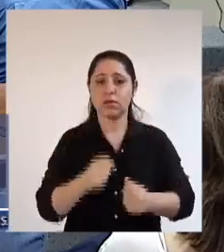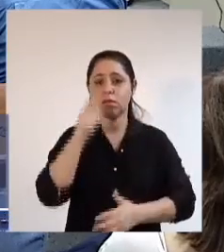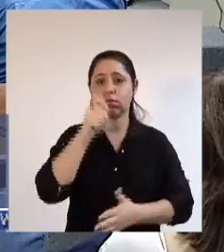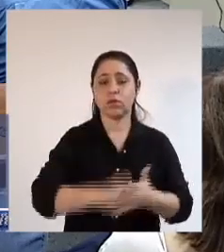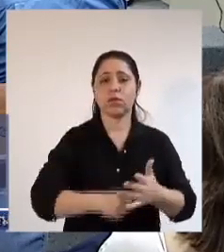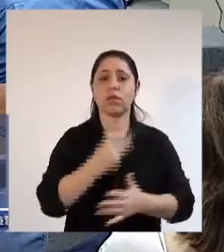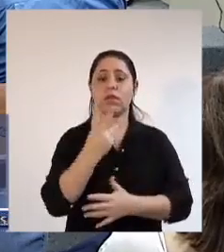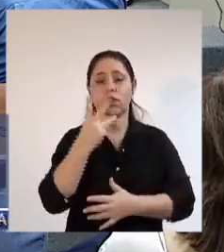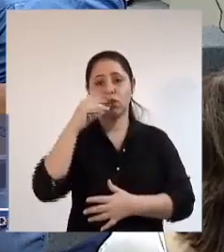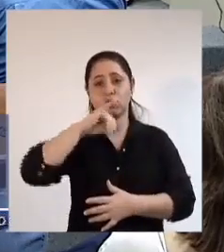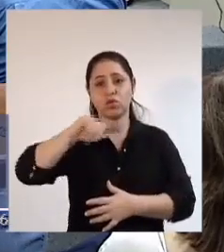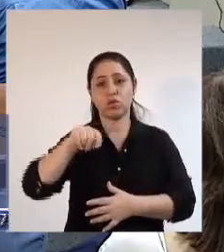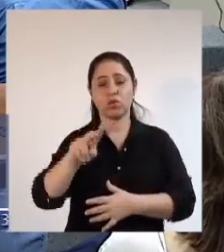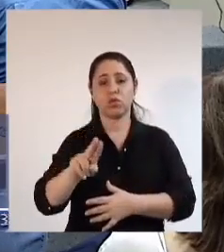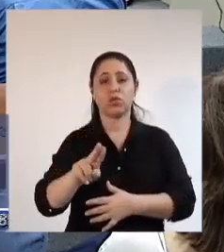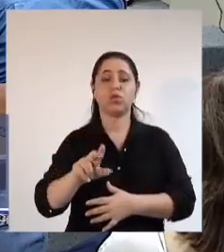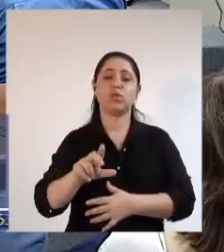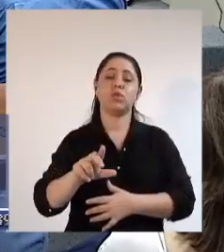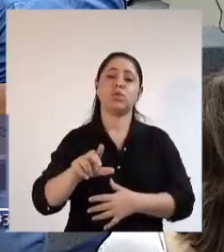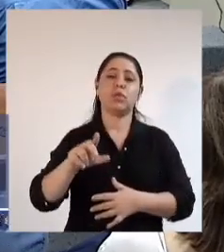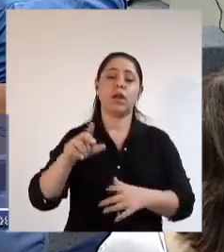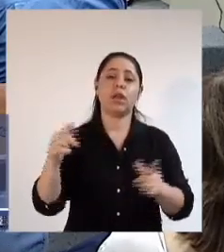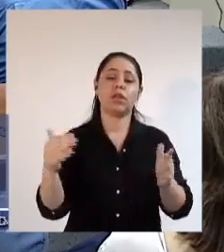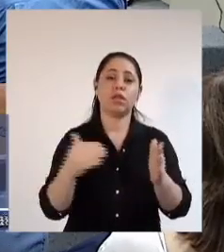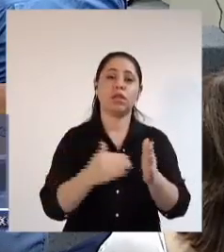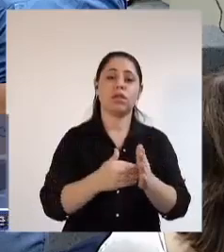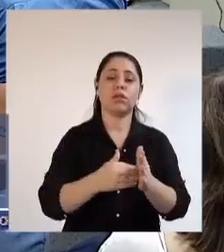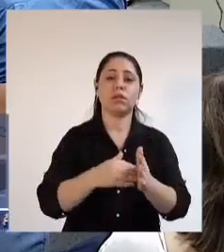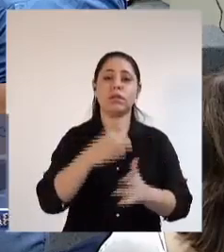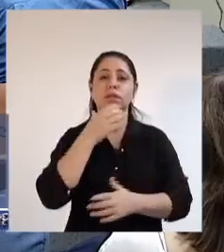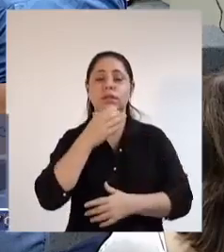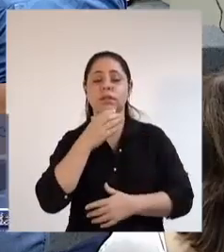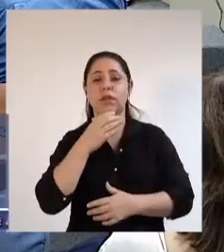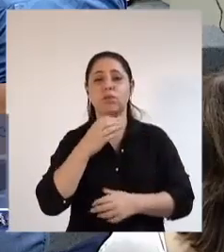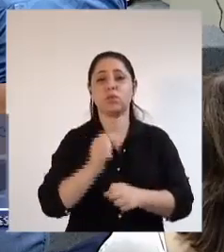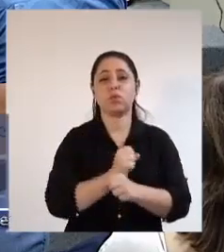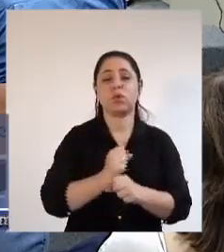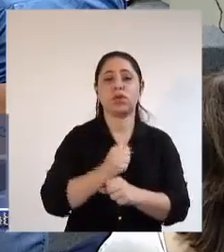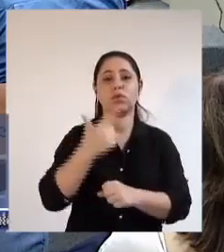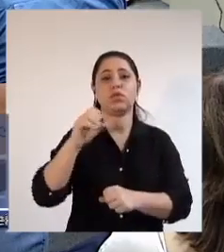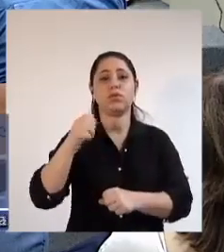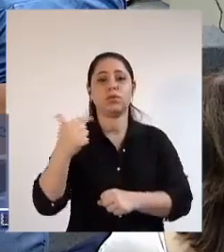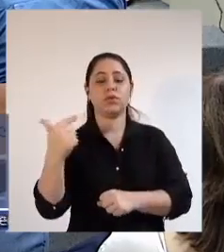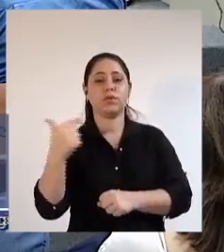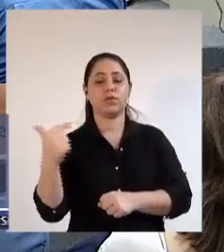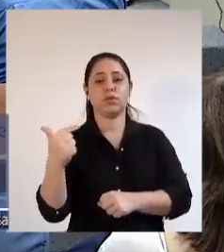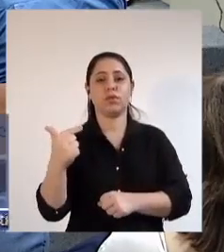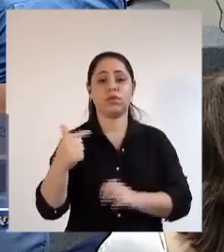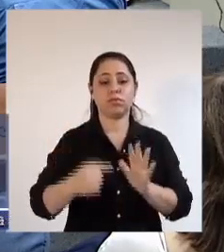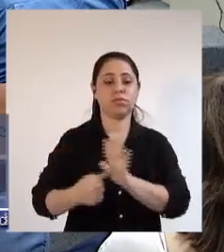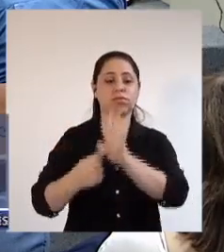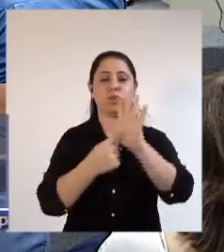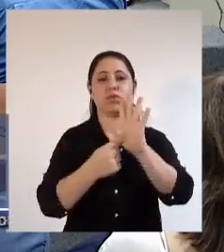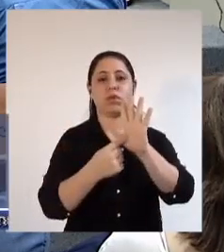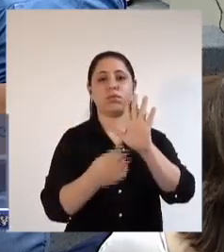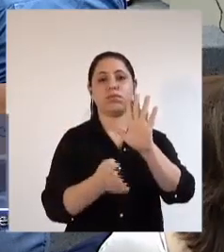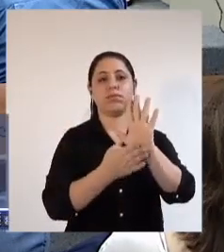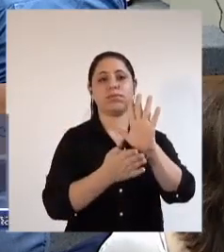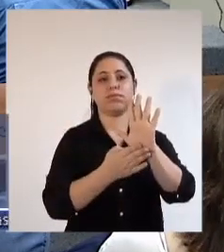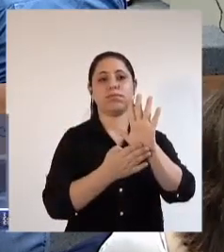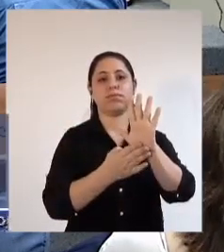de 3 de julho de 2019 a dezembro de 2000 e 22 abaixo discriminados os indicados que assumiram suas funções